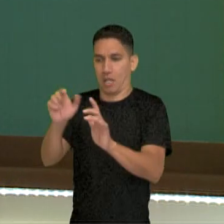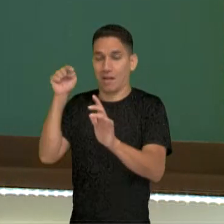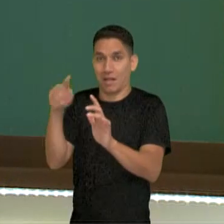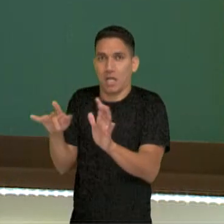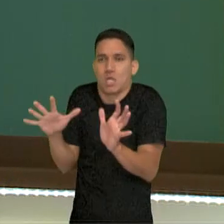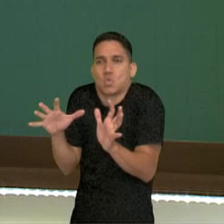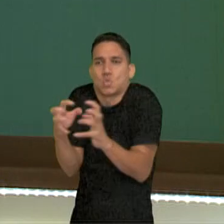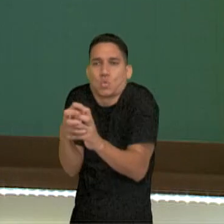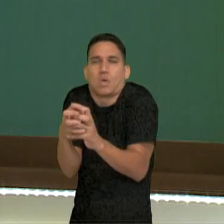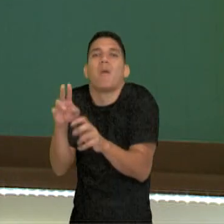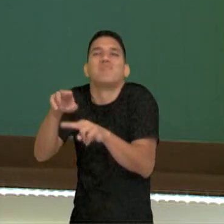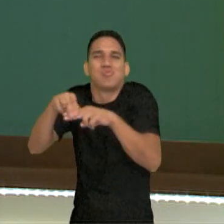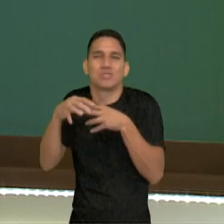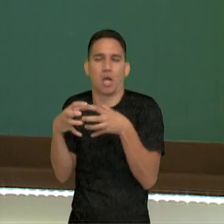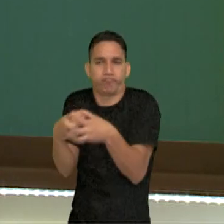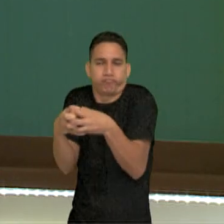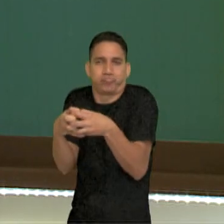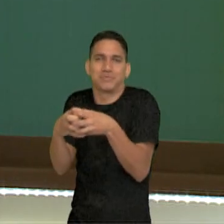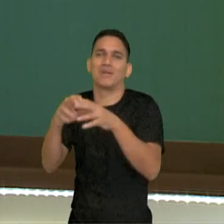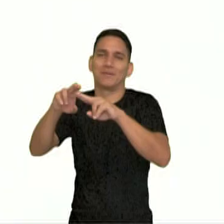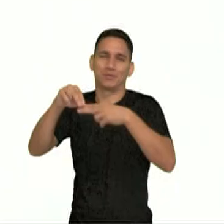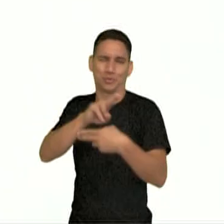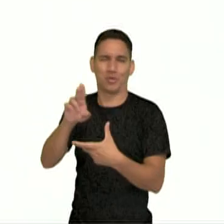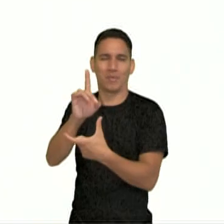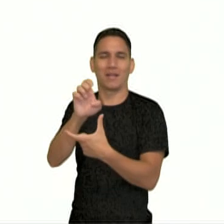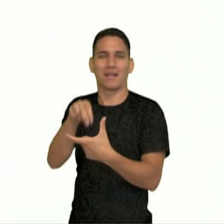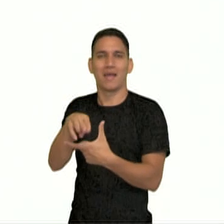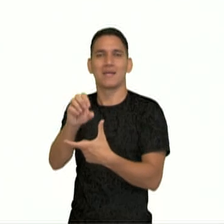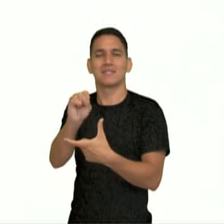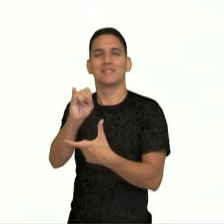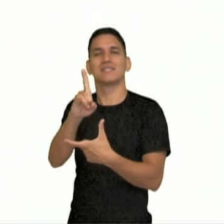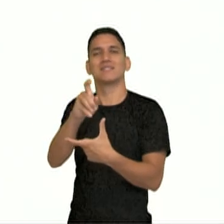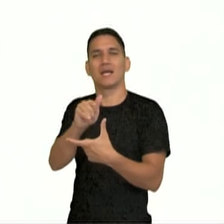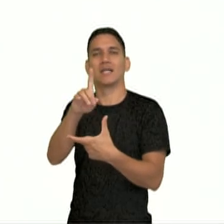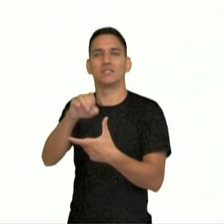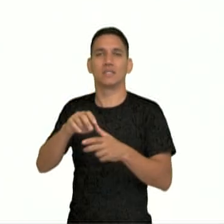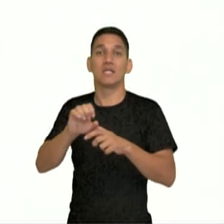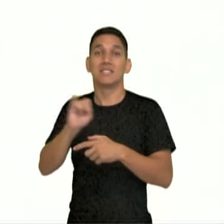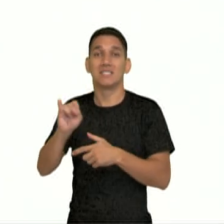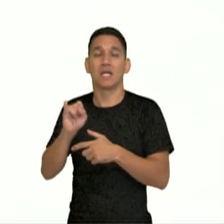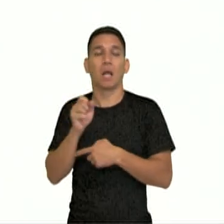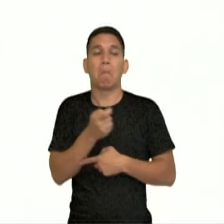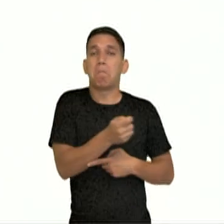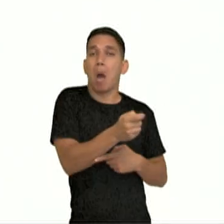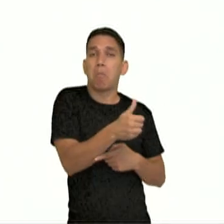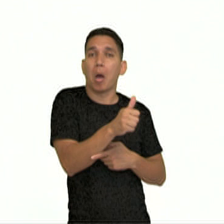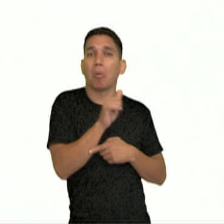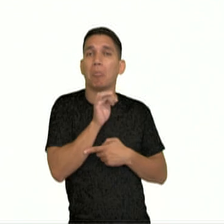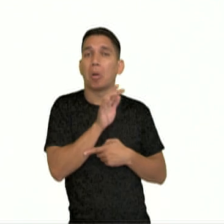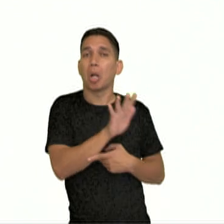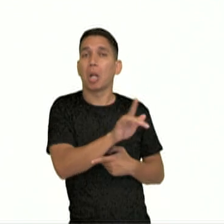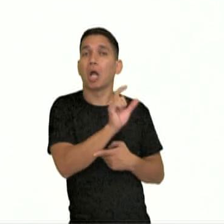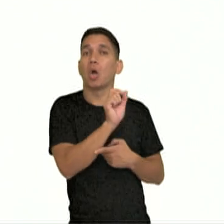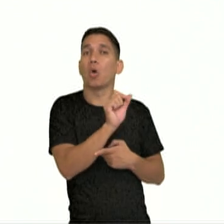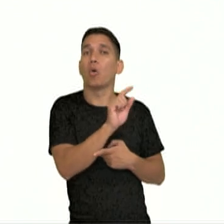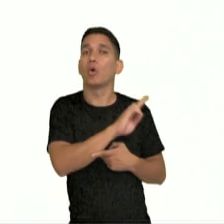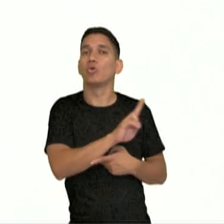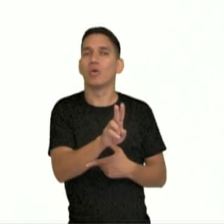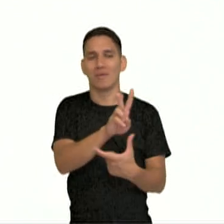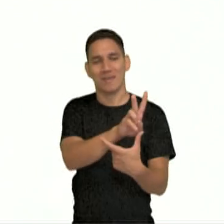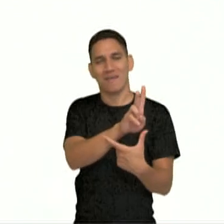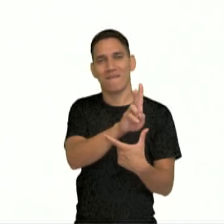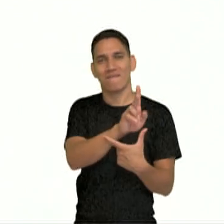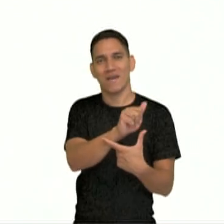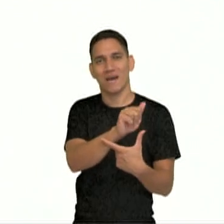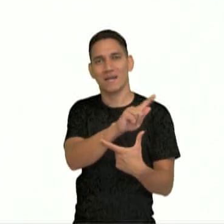isso densidade, né? E quanto menor é a quantidade de pessoas ocupando aquele espaço, a gente vai ter os chamados vazios